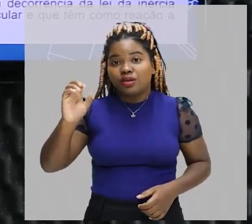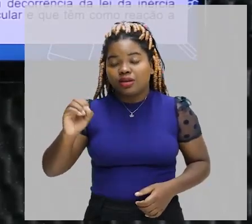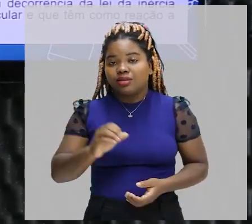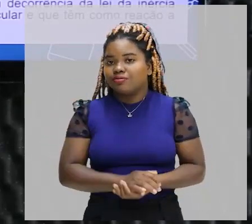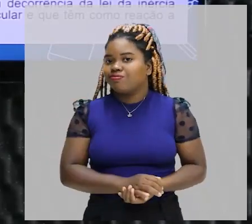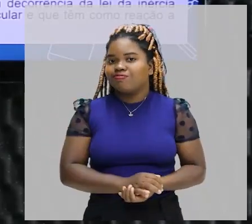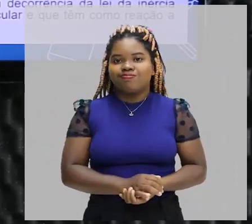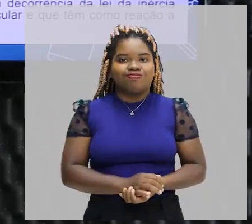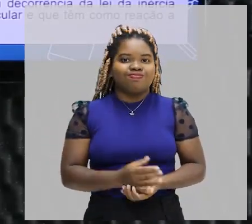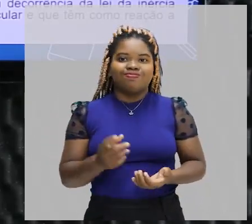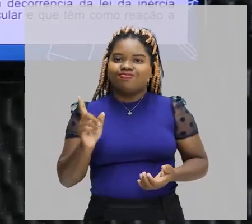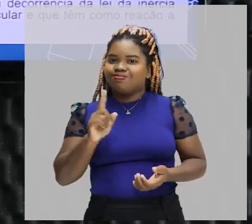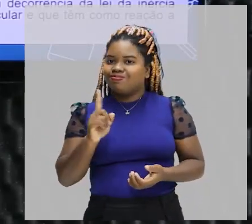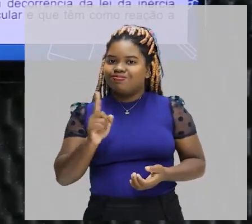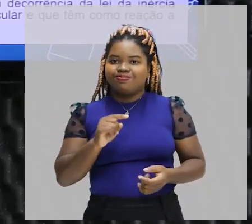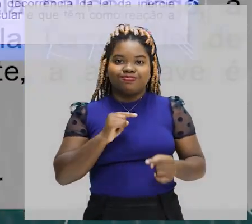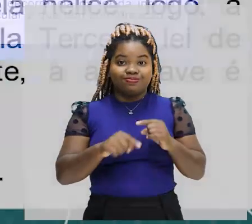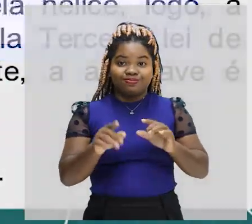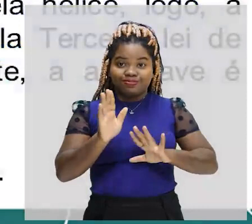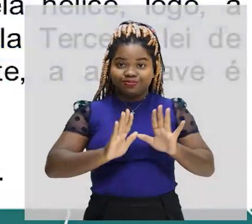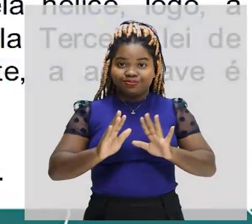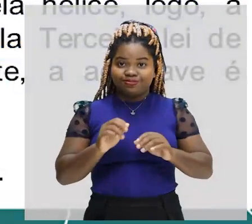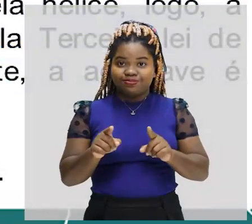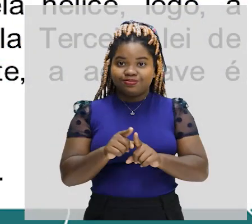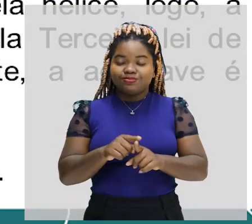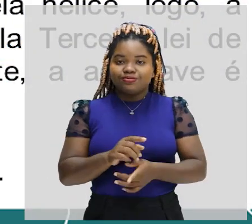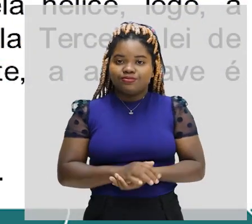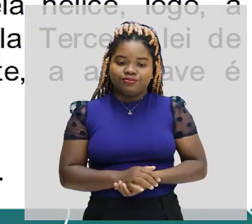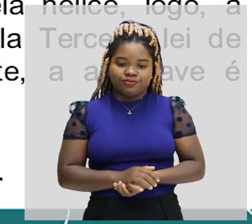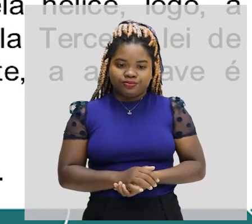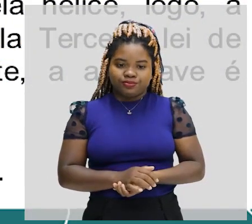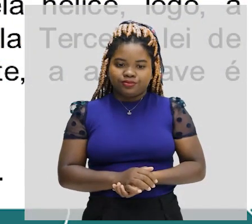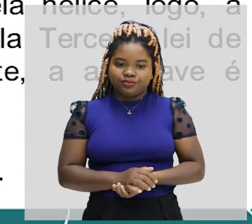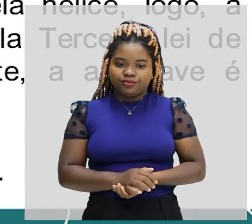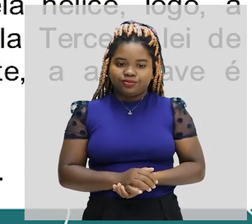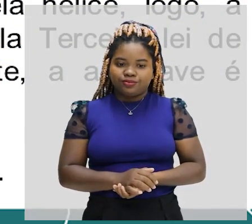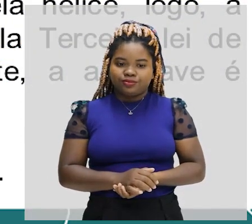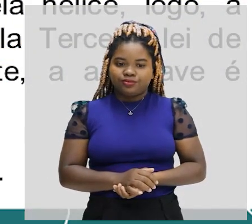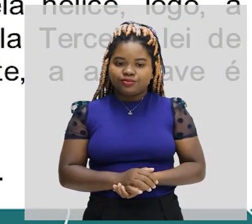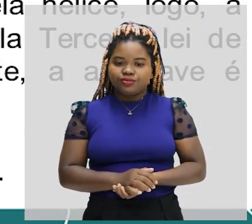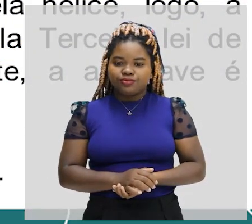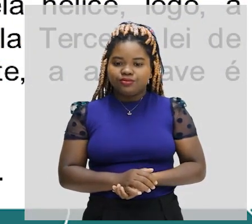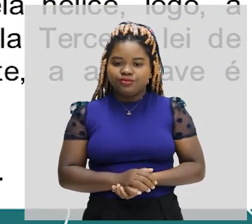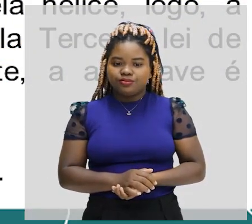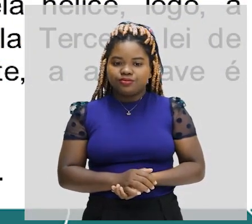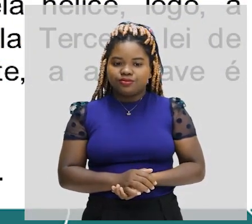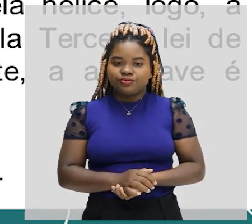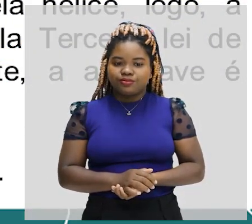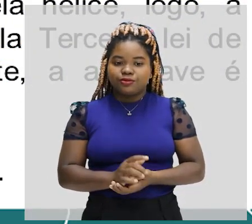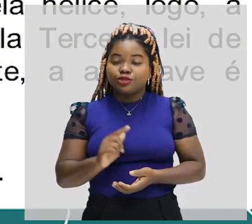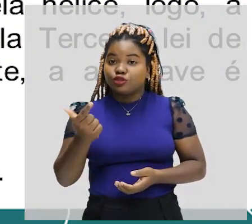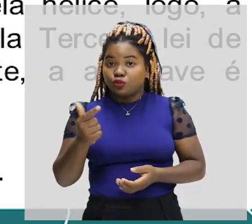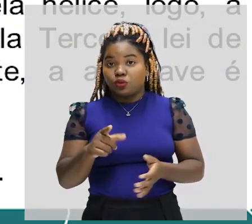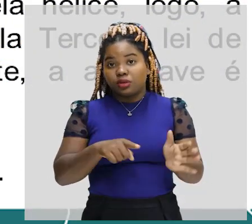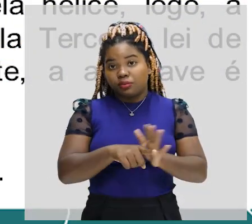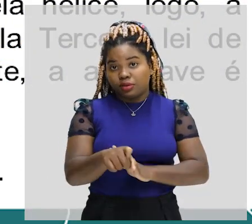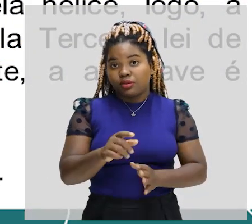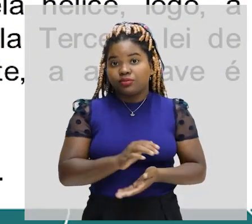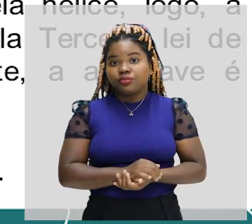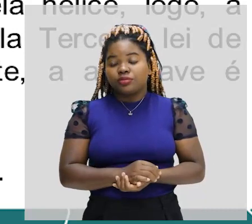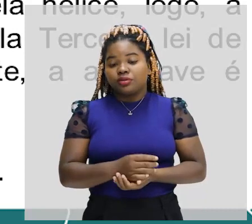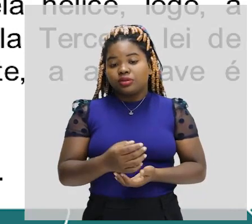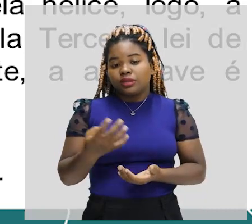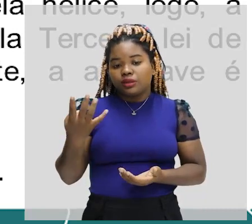ação e reação uma da outra. Tem que ter cuidado, tá ok? No caso do próximo exercício, que é o exercício 4, né?